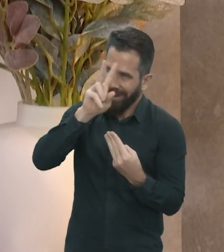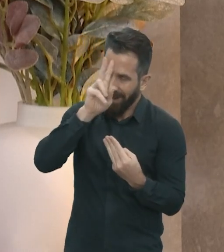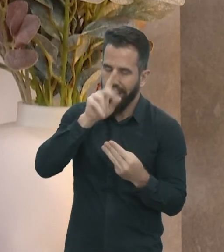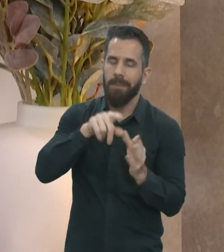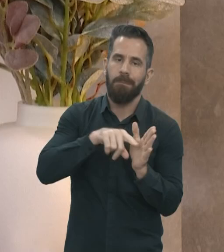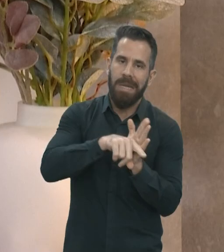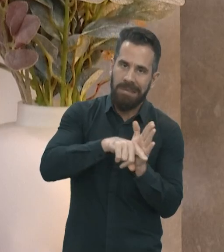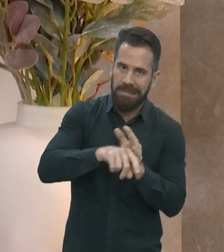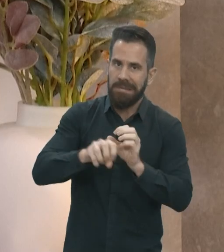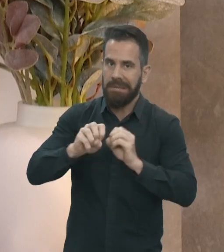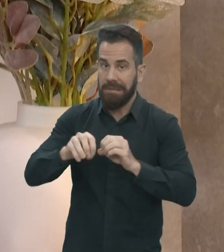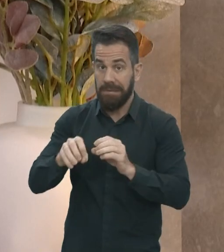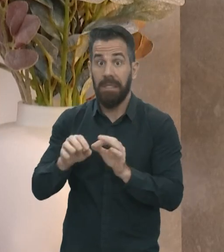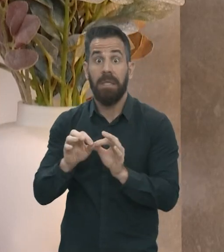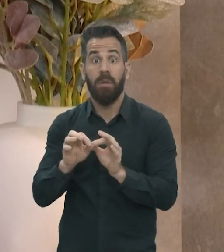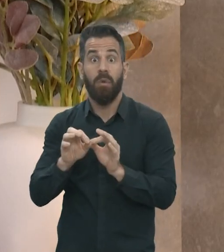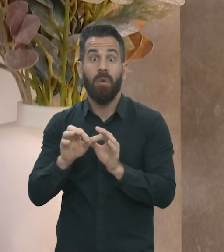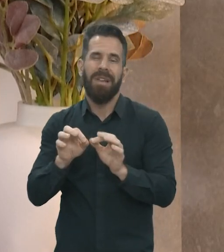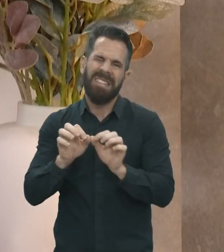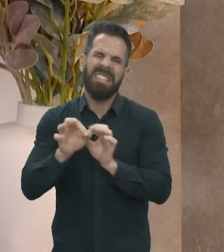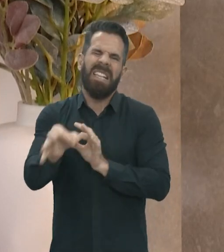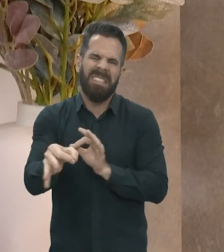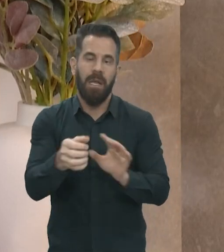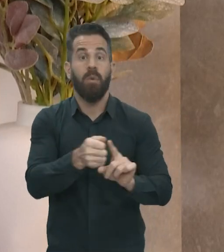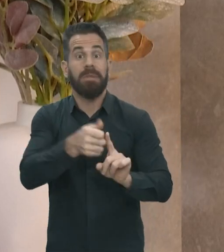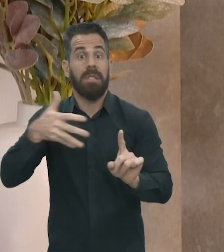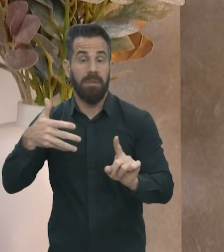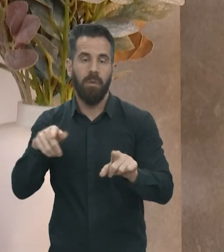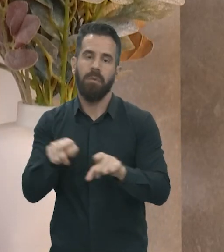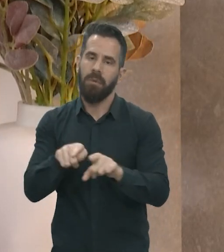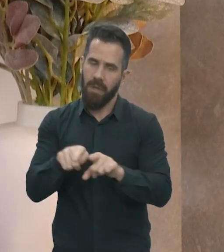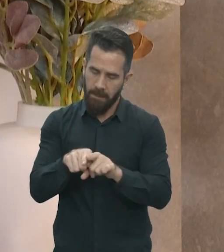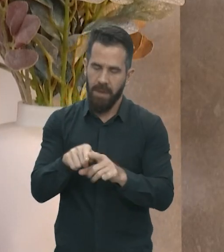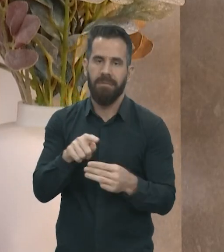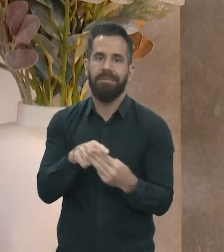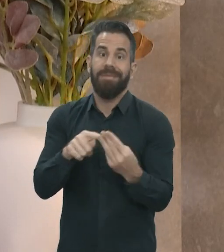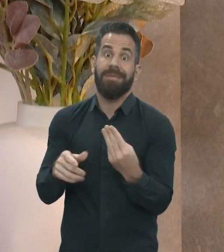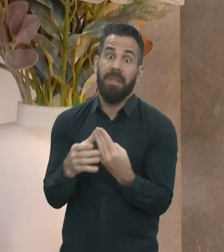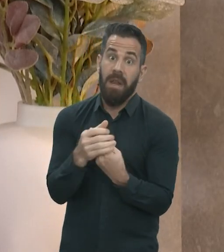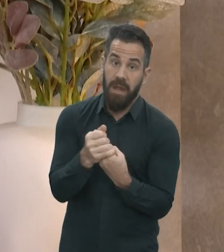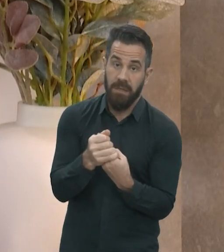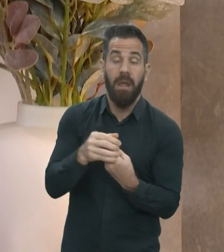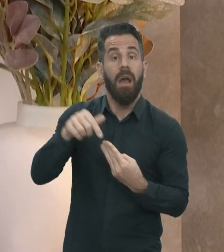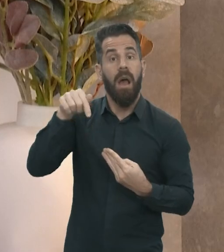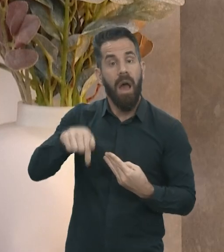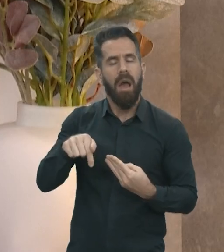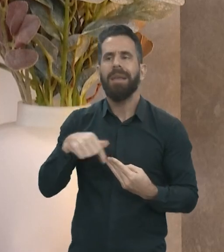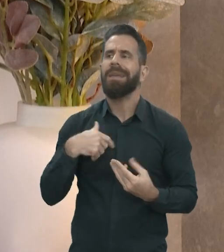sua plenitude. A universidade ela busca a excelência e darmos condições